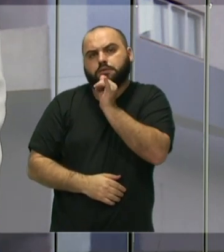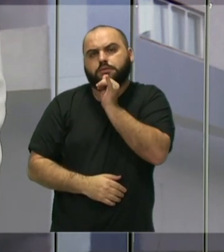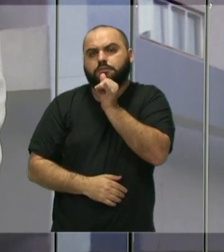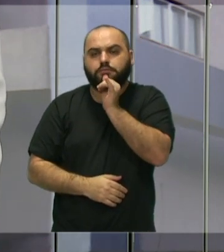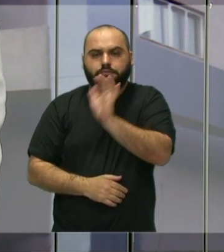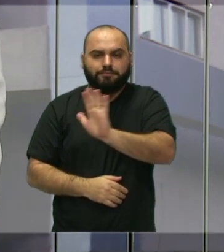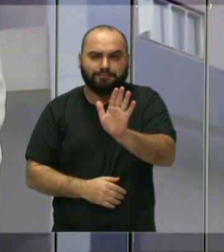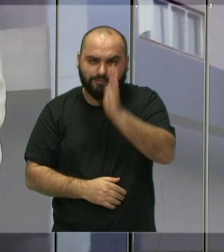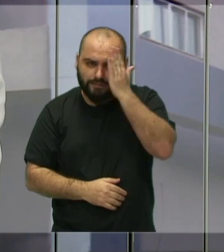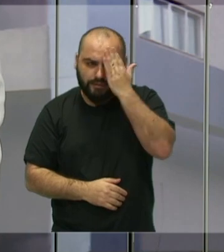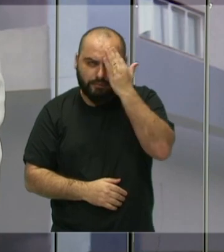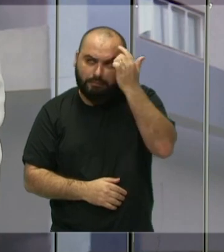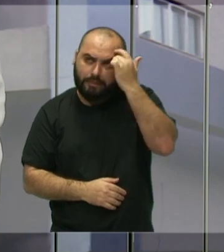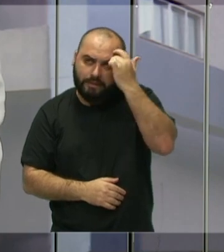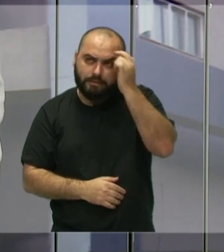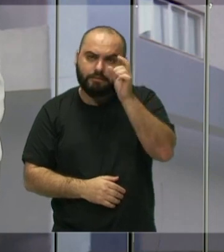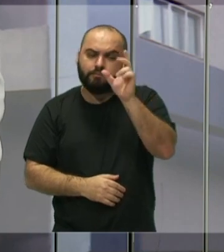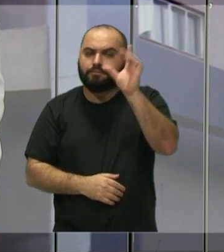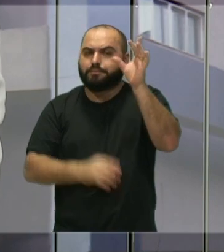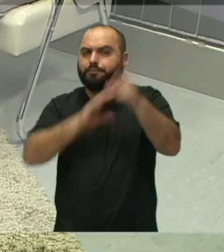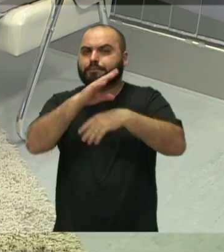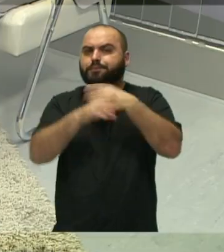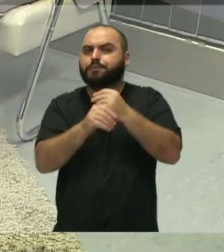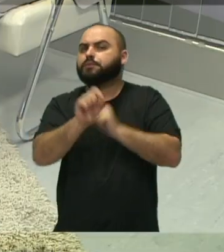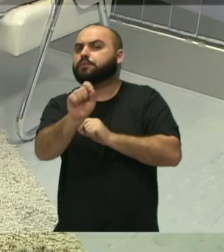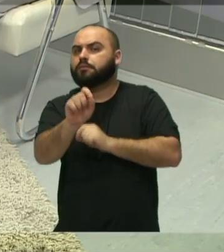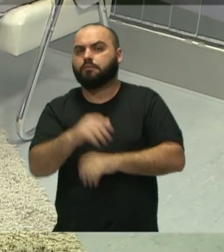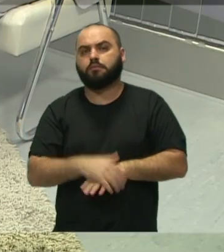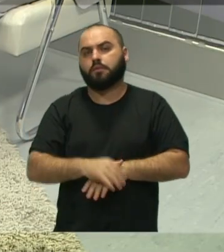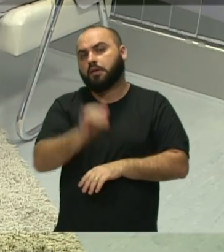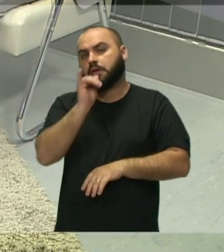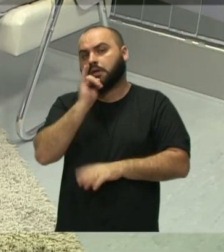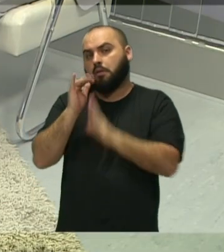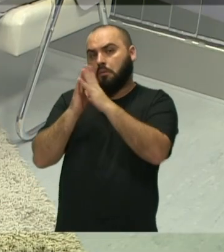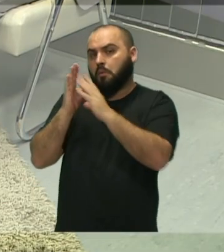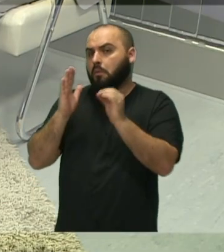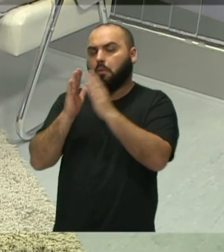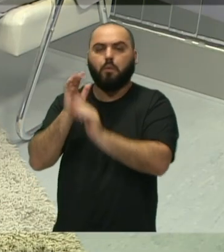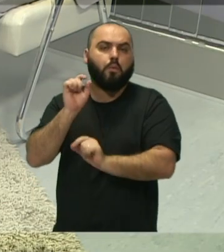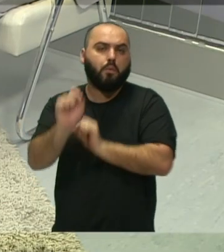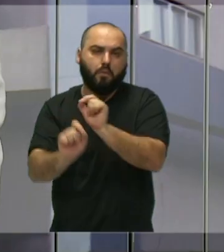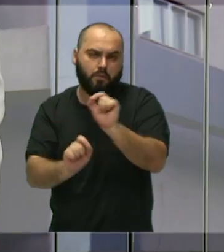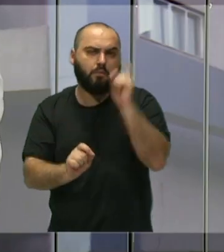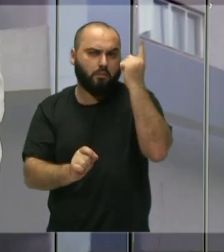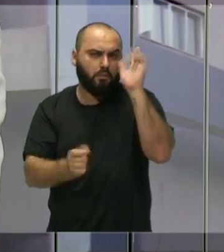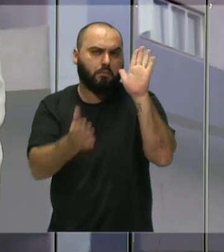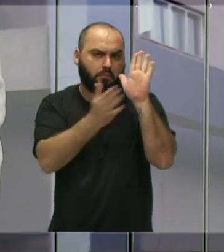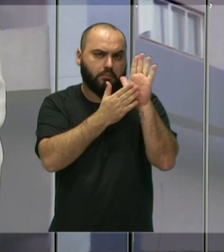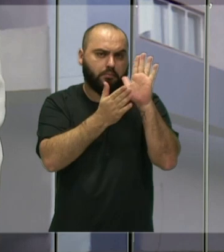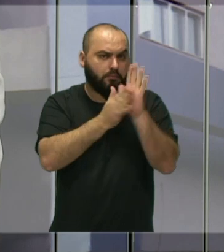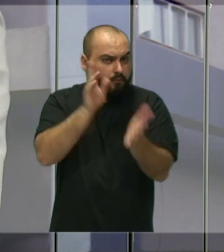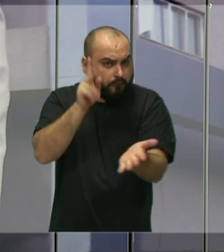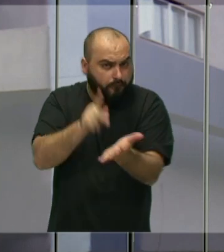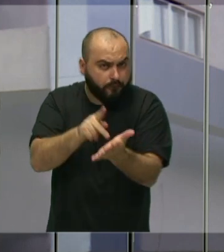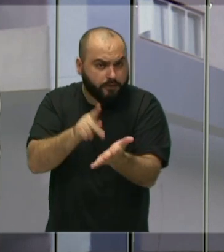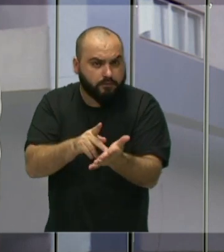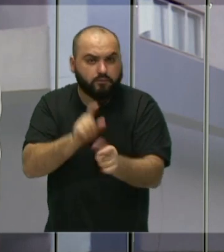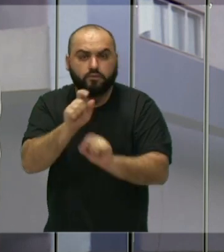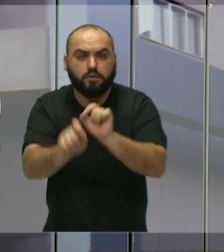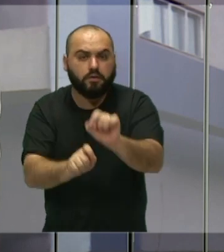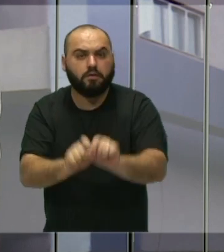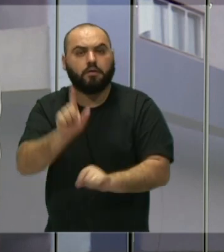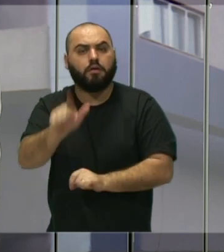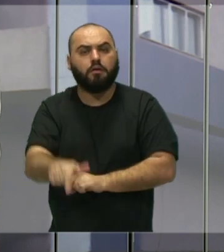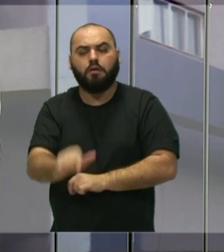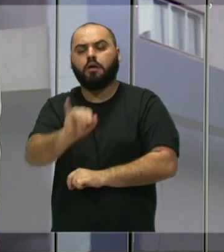para expressar o que eu penso a respeito das emendas, mas que vou usar como exemplo também de algo que a gente propôs de fato, que é a situação do